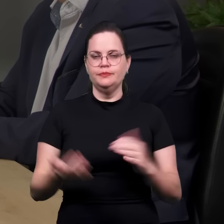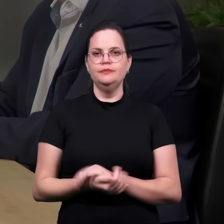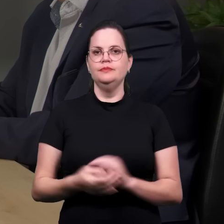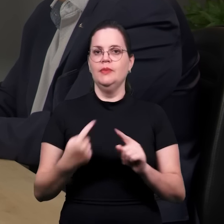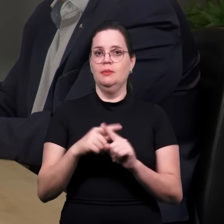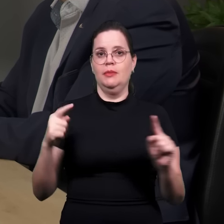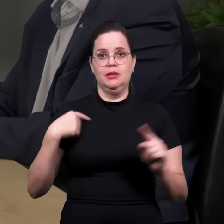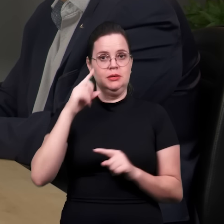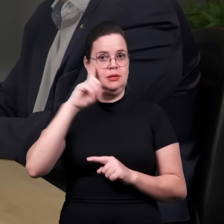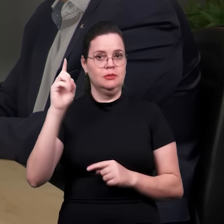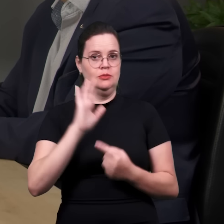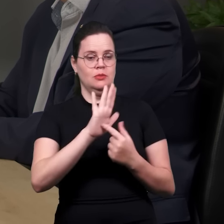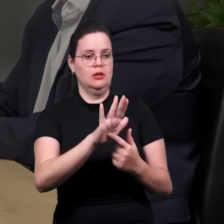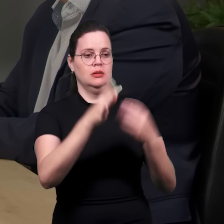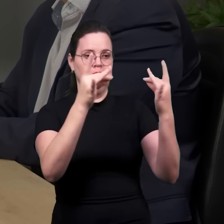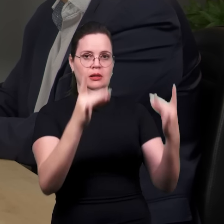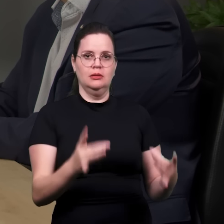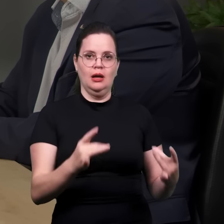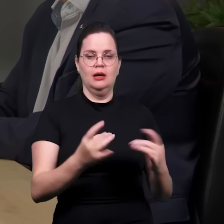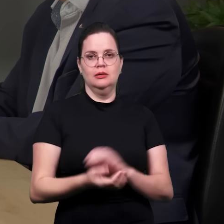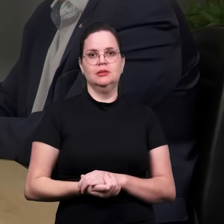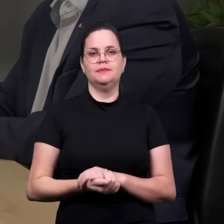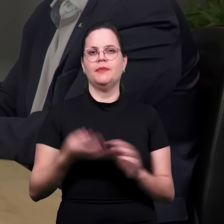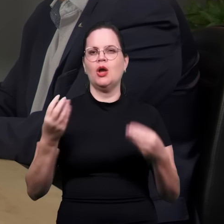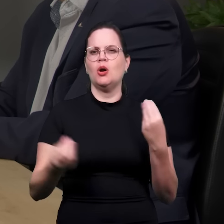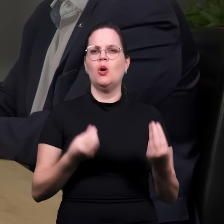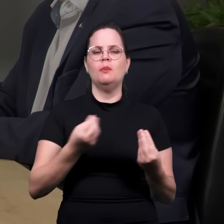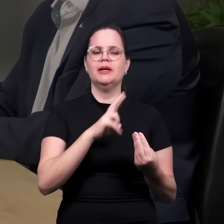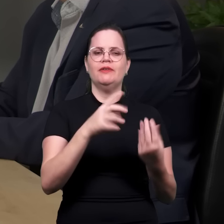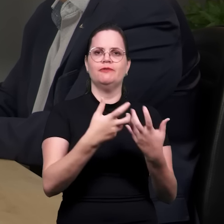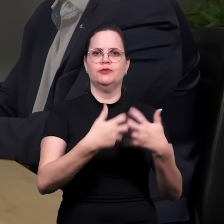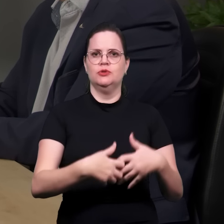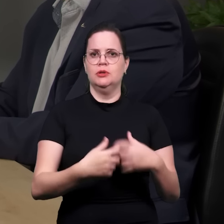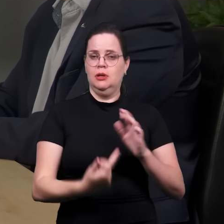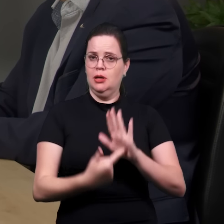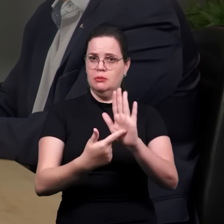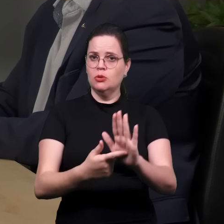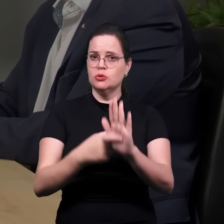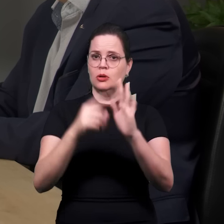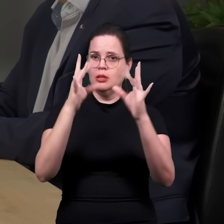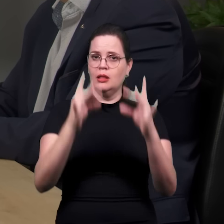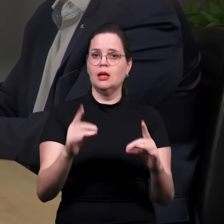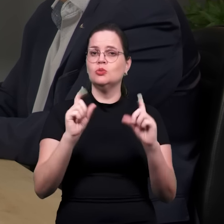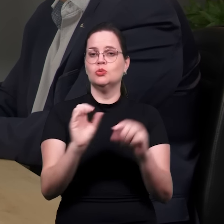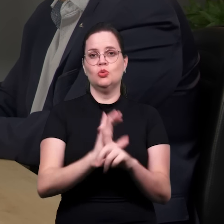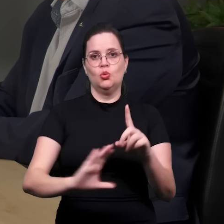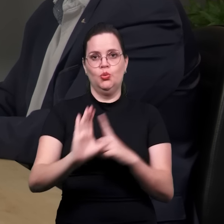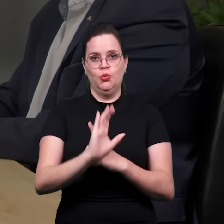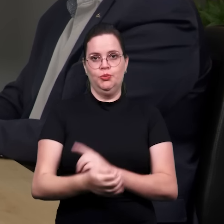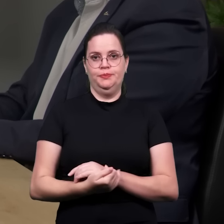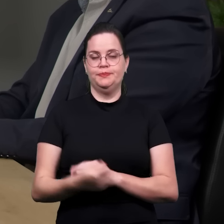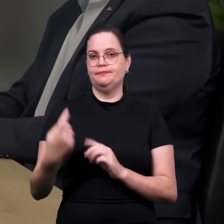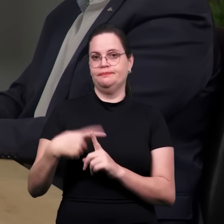detalhes. Nas pequenas coisas, como seria. Deus ordenou ali um culto, podemos dizer, né? Um culto,